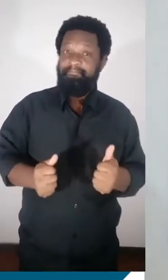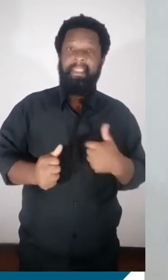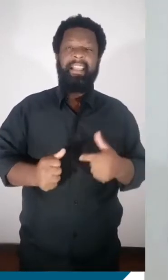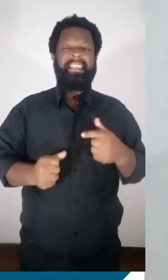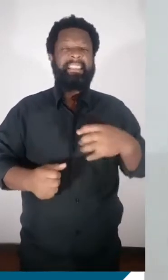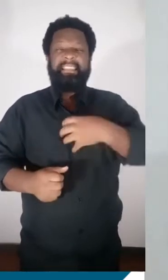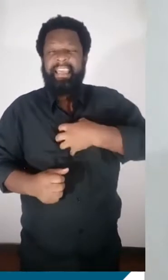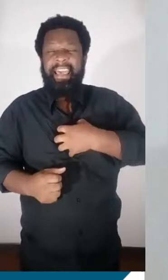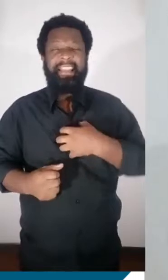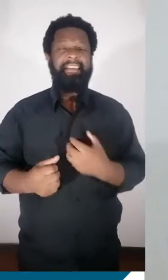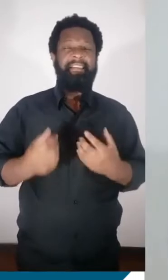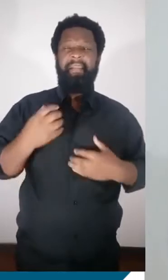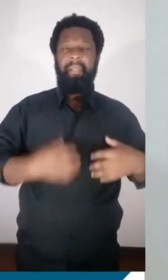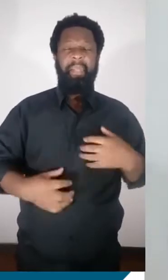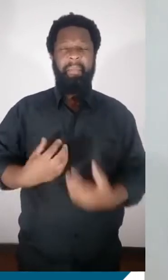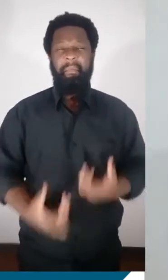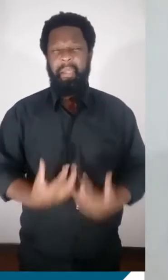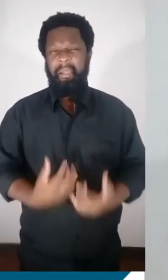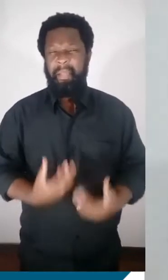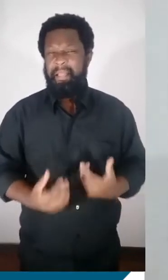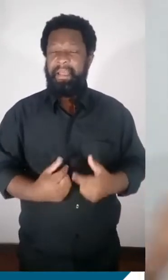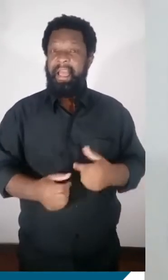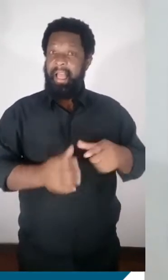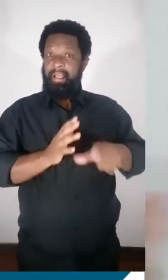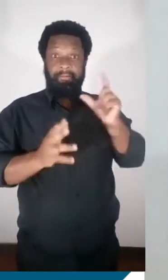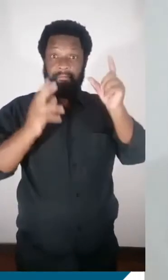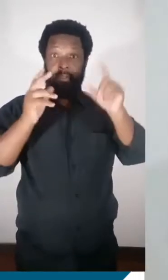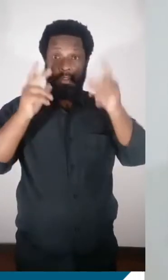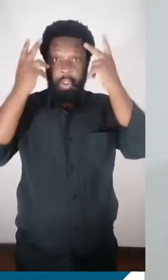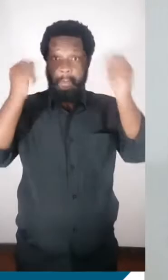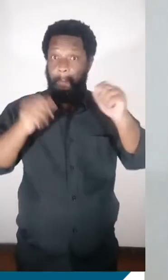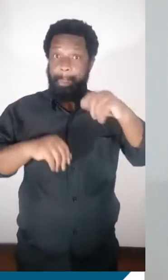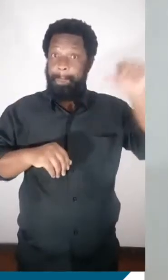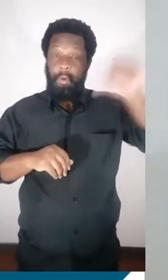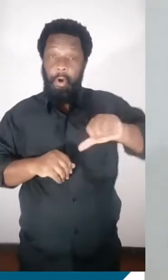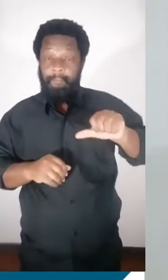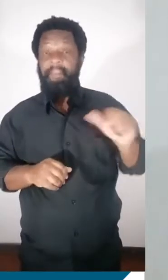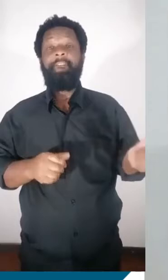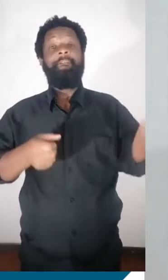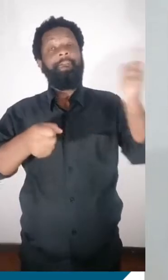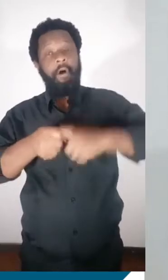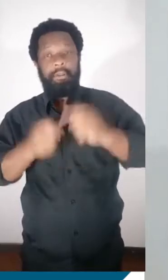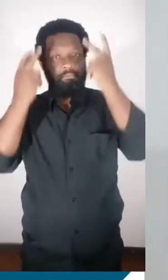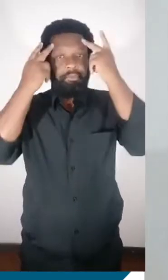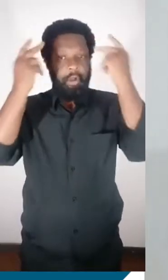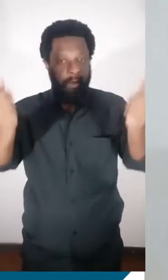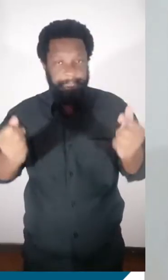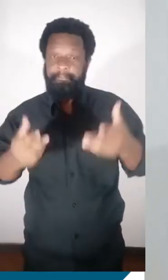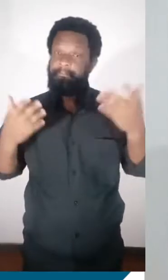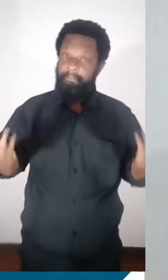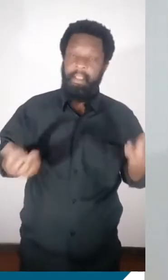ácido. Então, aquele estômago, aquele suco gástrico que estava mais ácido do que o normal, ele volta para a sua normalidade. Tudo